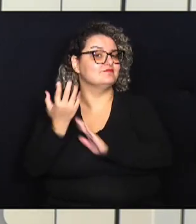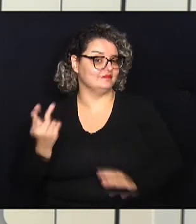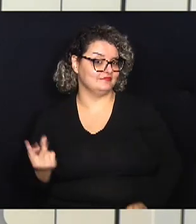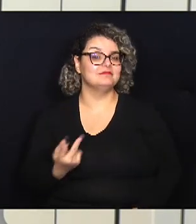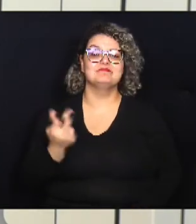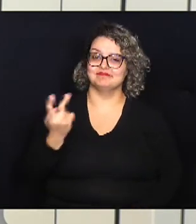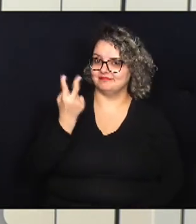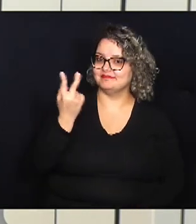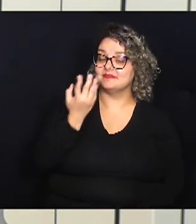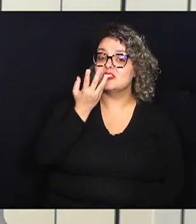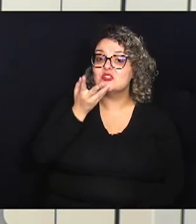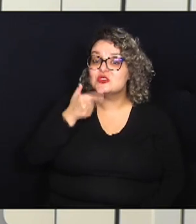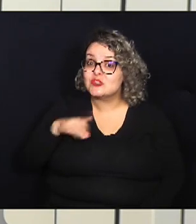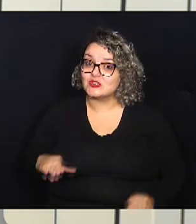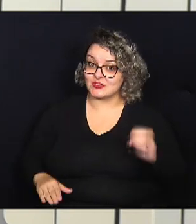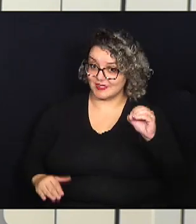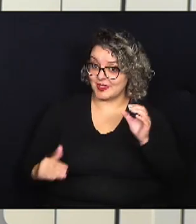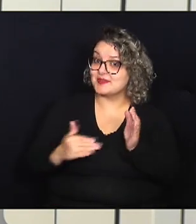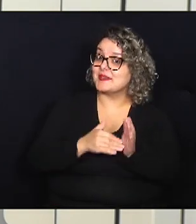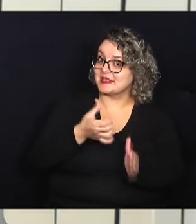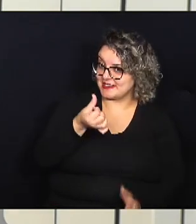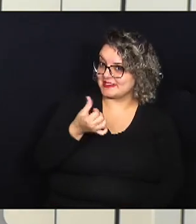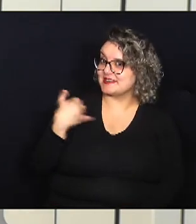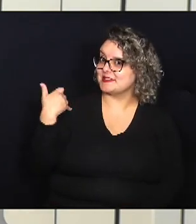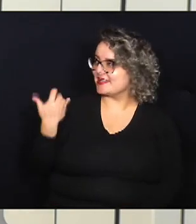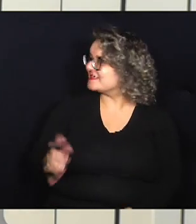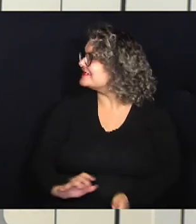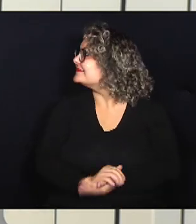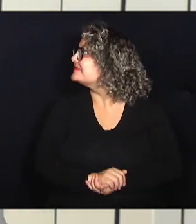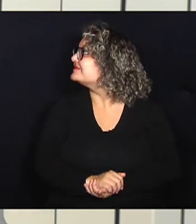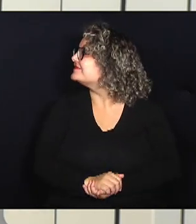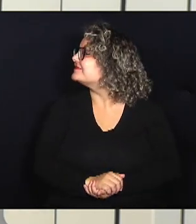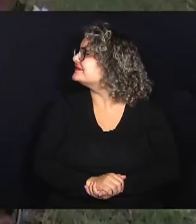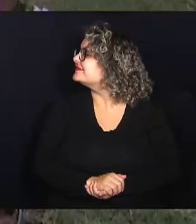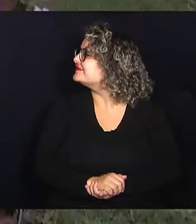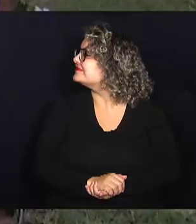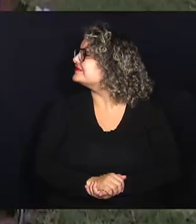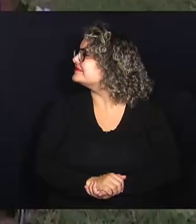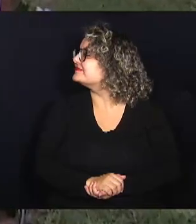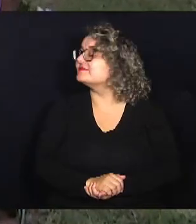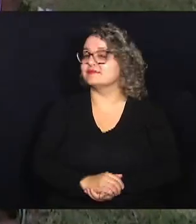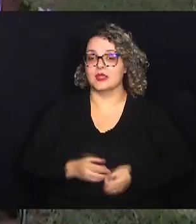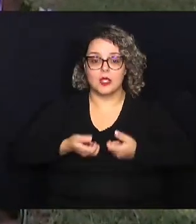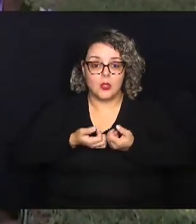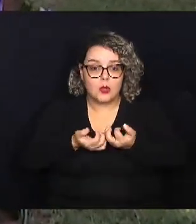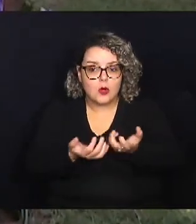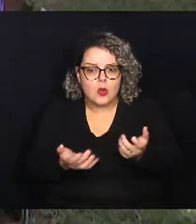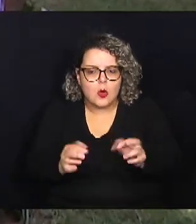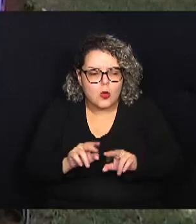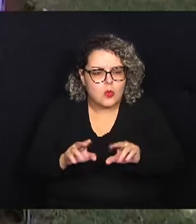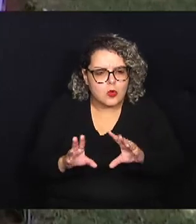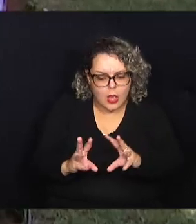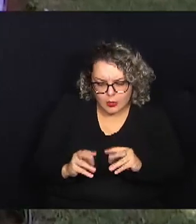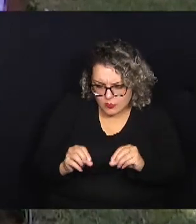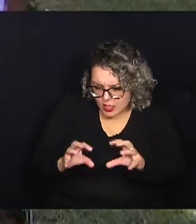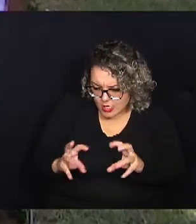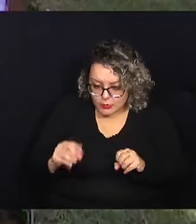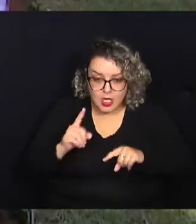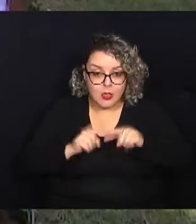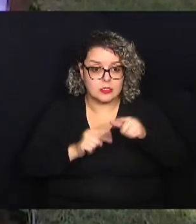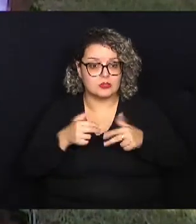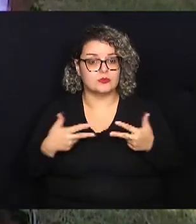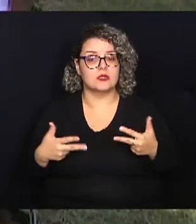de crianças de 0 a 6 anos. Um jardim com diferentes texturas, materiais